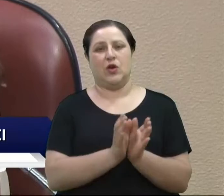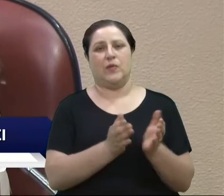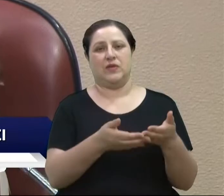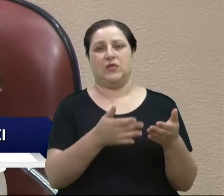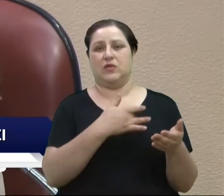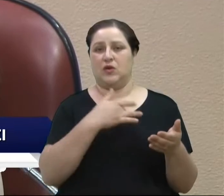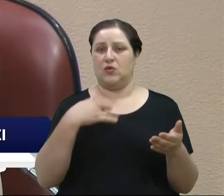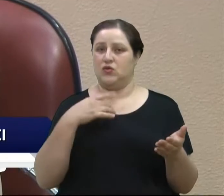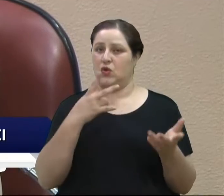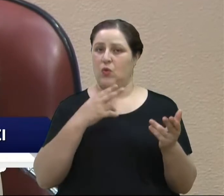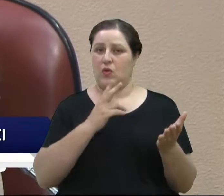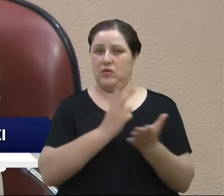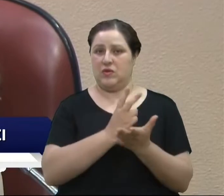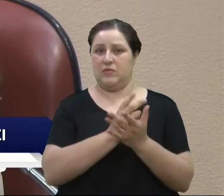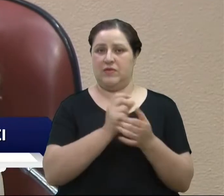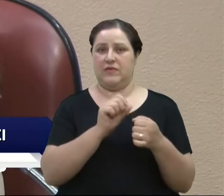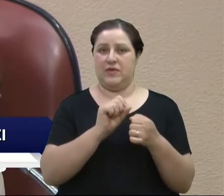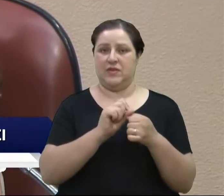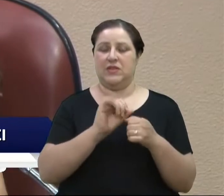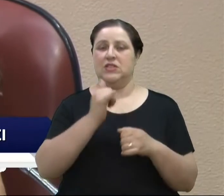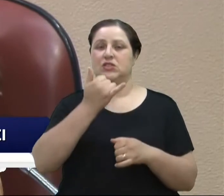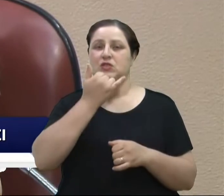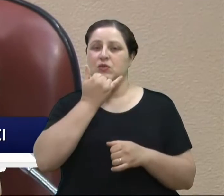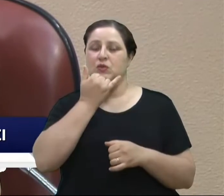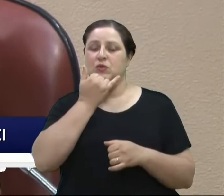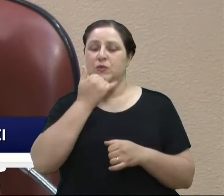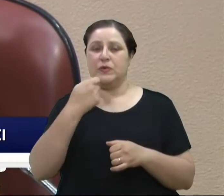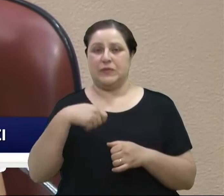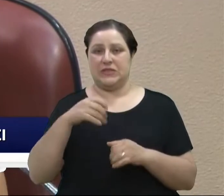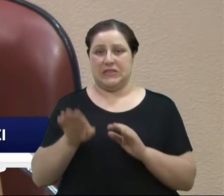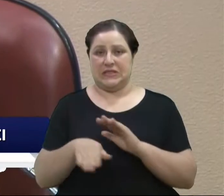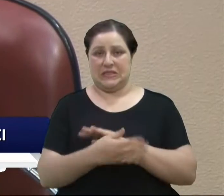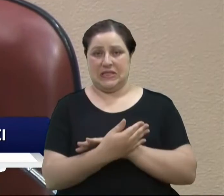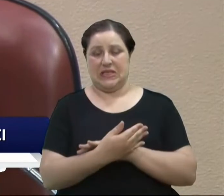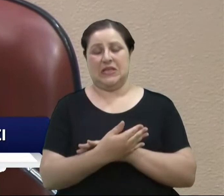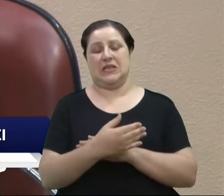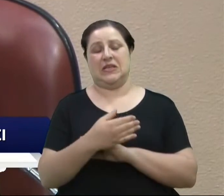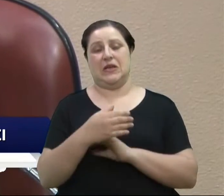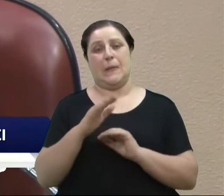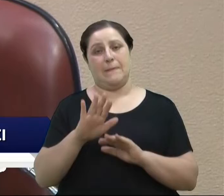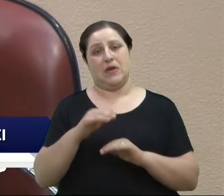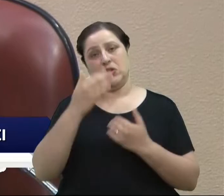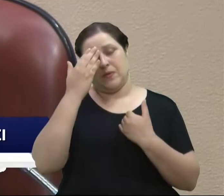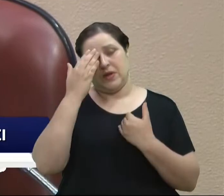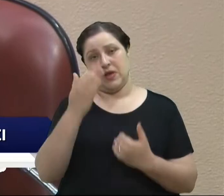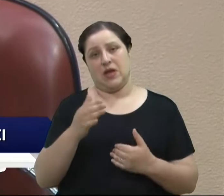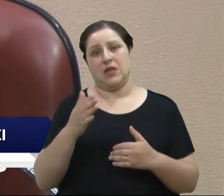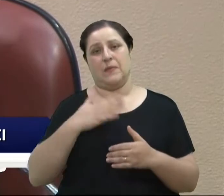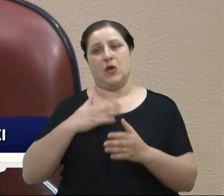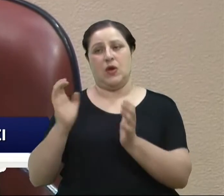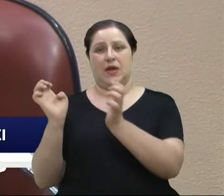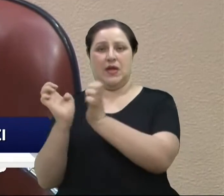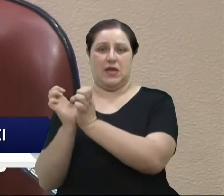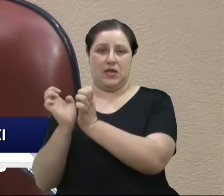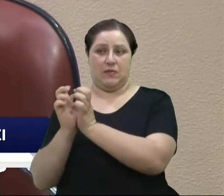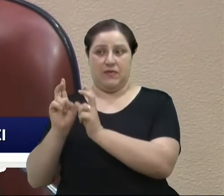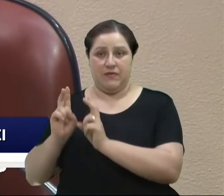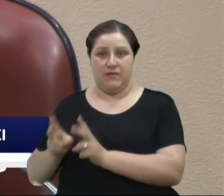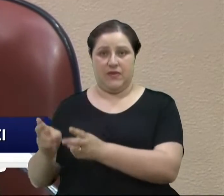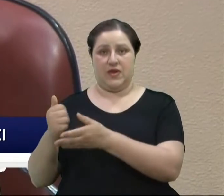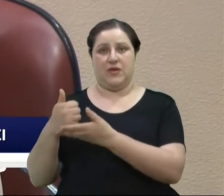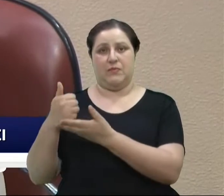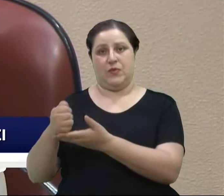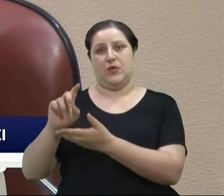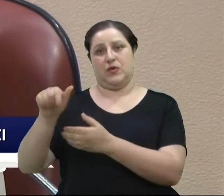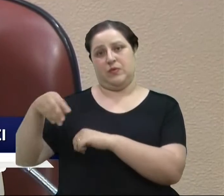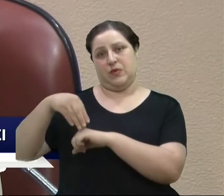obrigada, e peço desculpas mais uma vez por precisar me ausentar, mas a minha equipe vai permanecer aí, vai poder dar todo o suporte e depois,